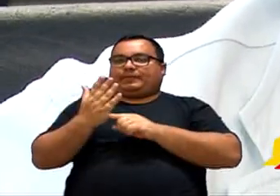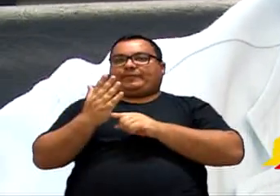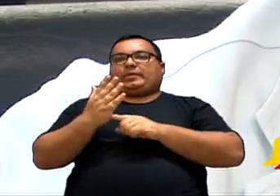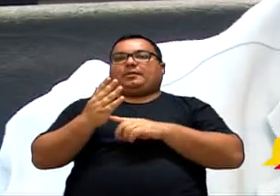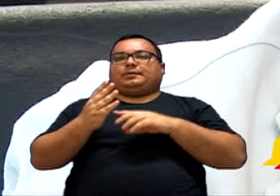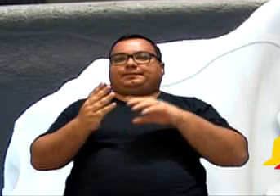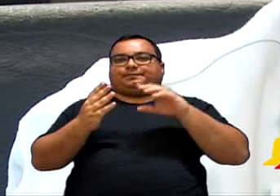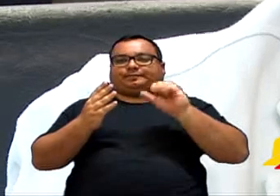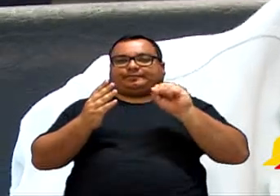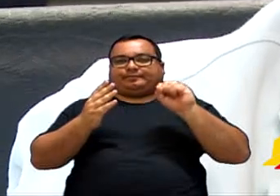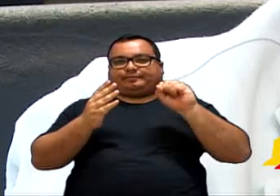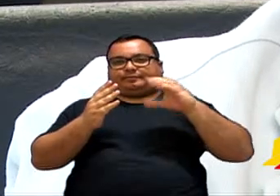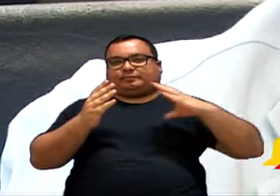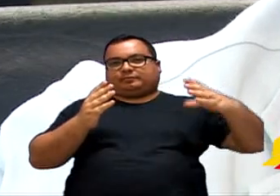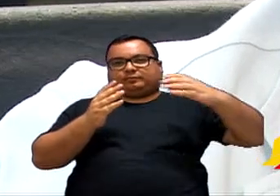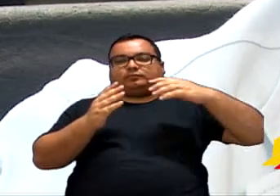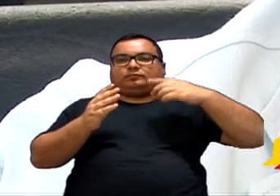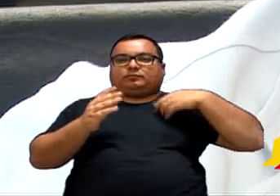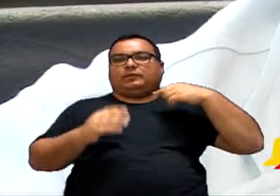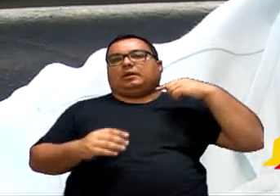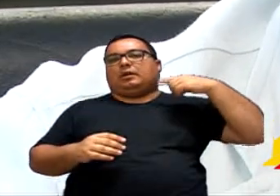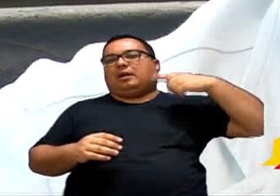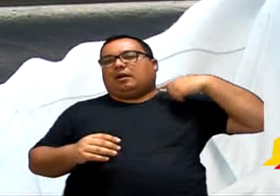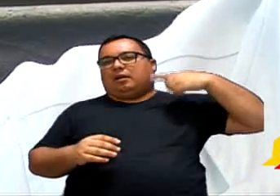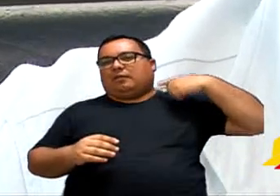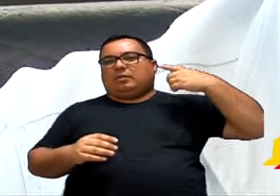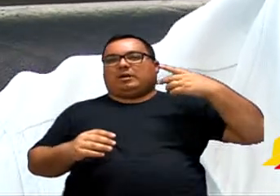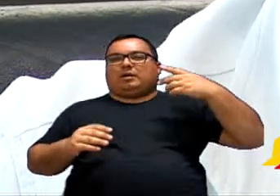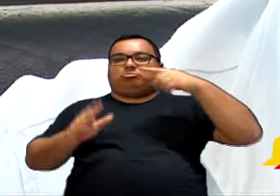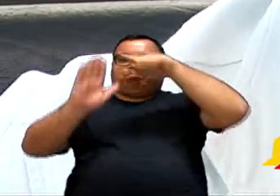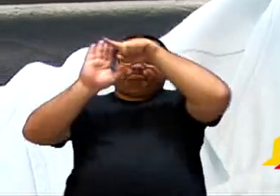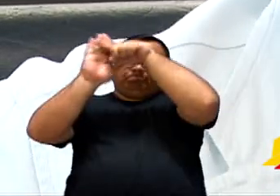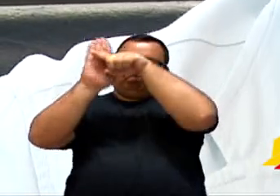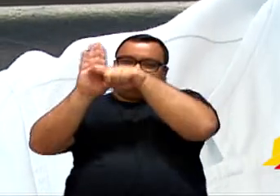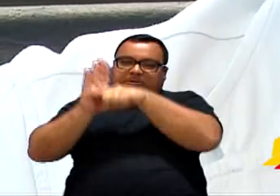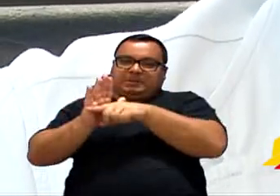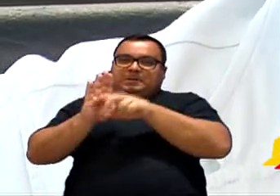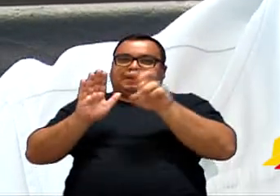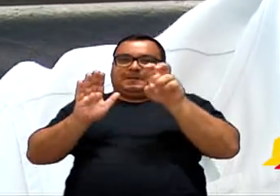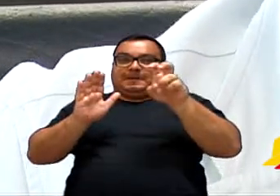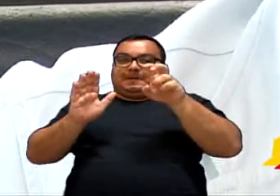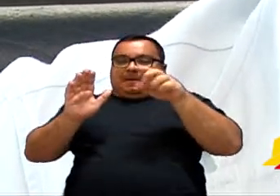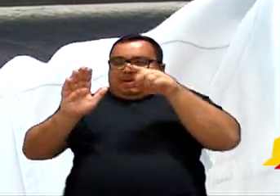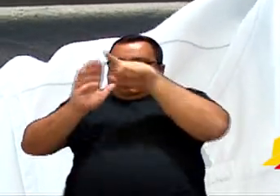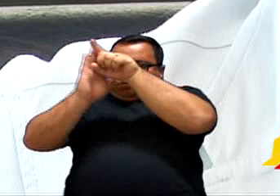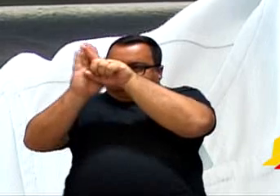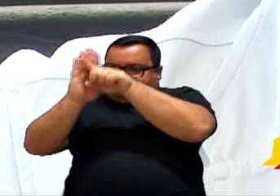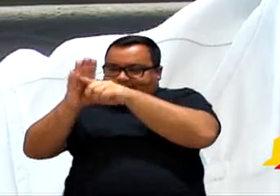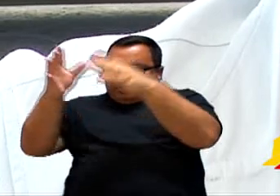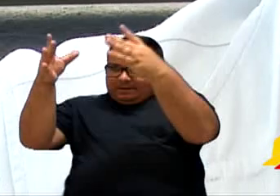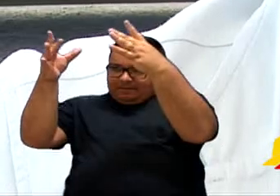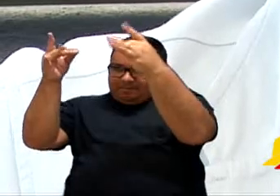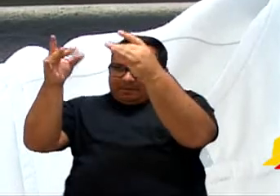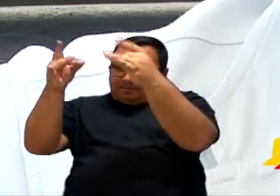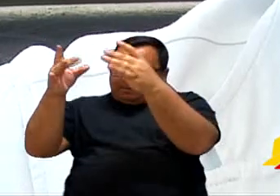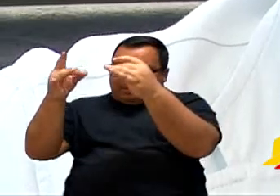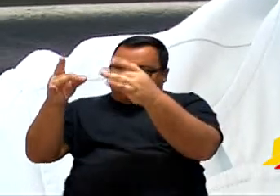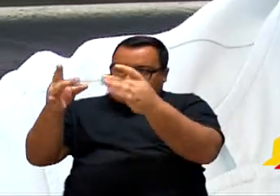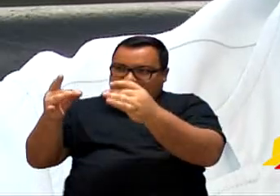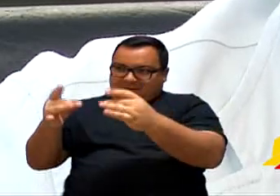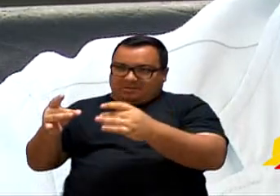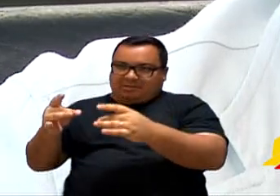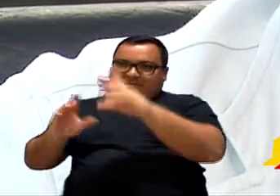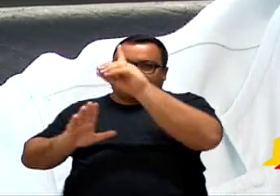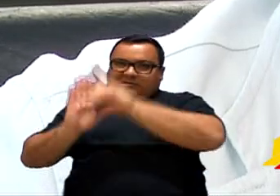pelos nossos cinco advogados para que não passe aqui qualquer projeto que retire direito da categoria